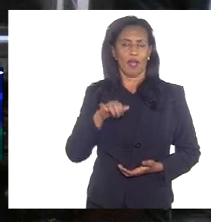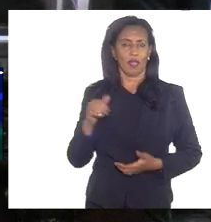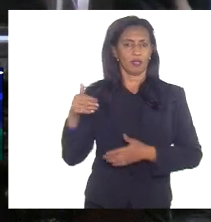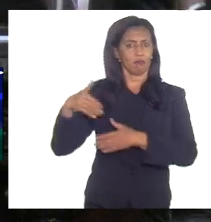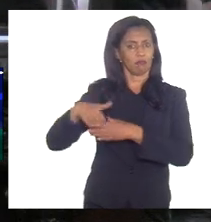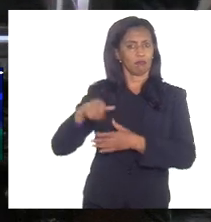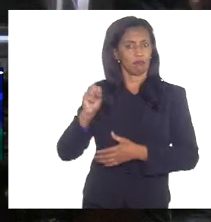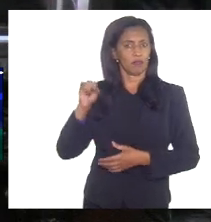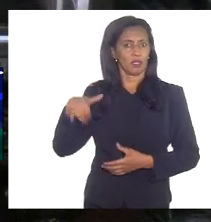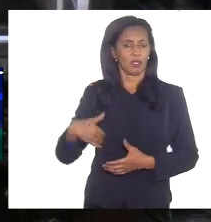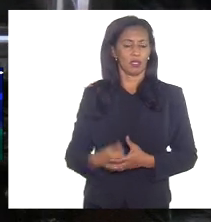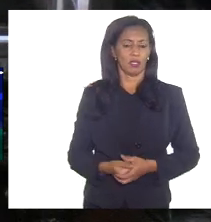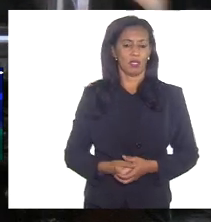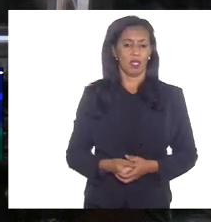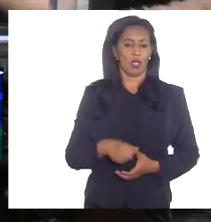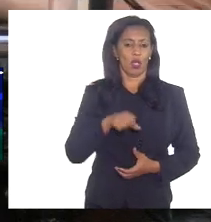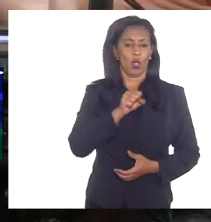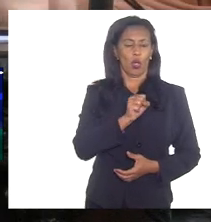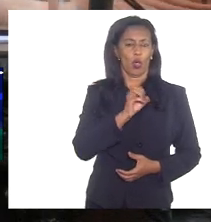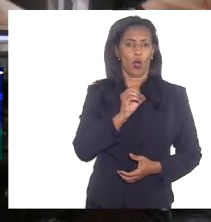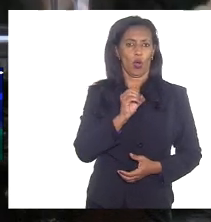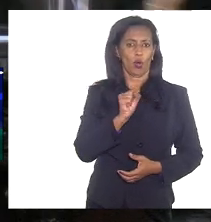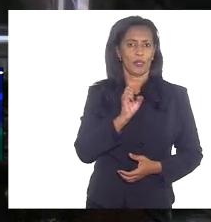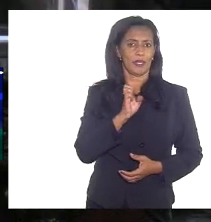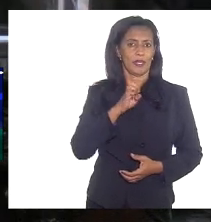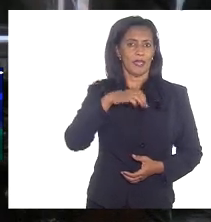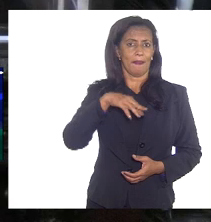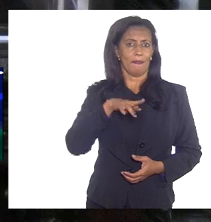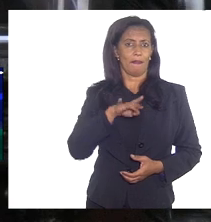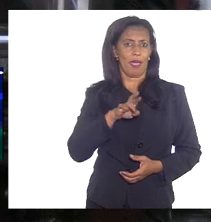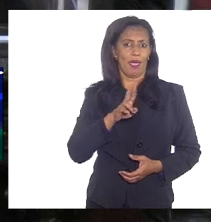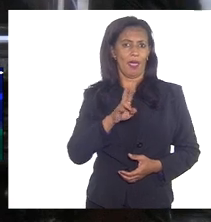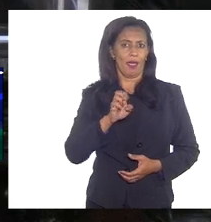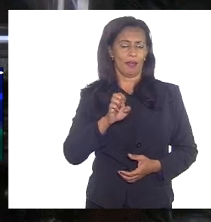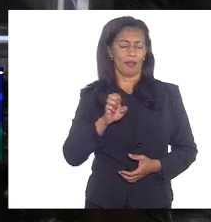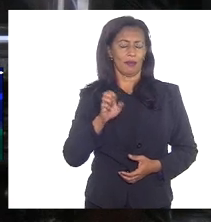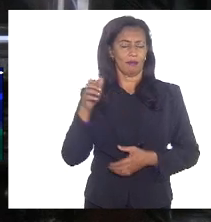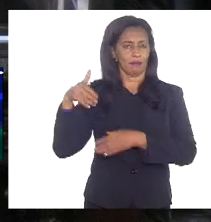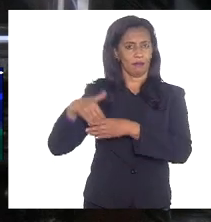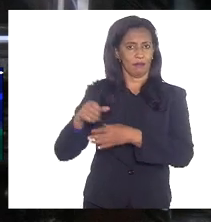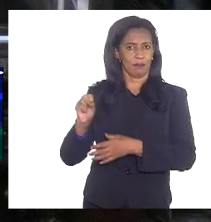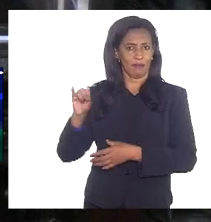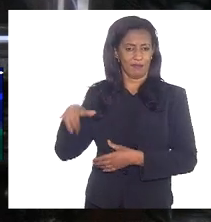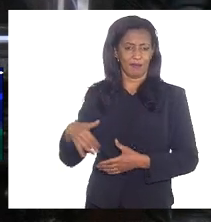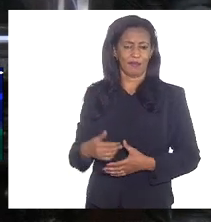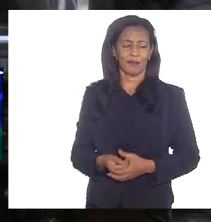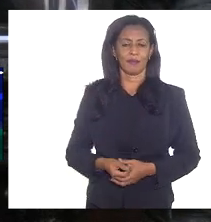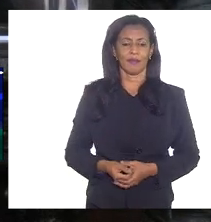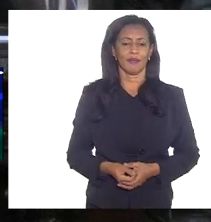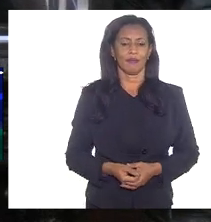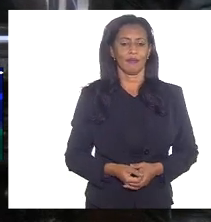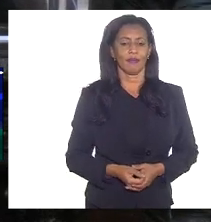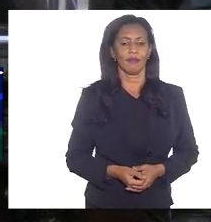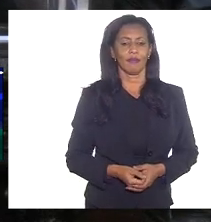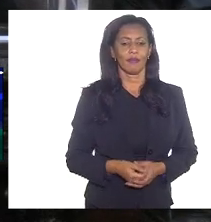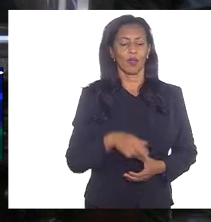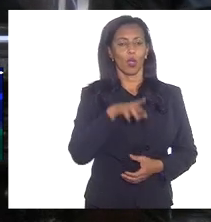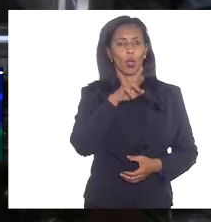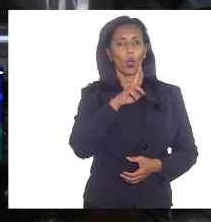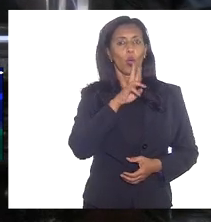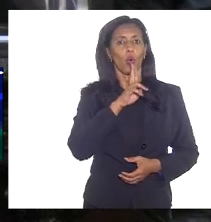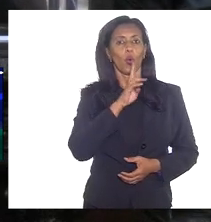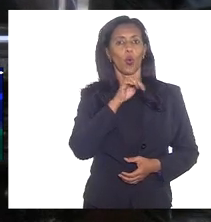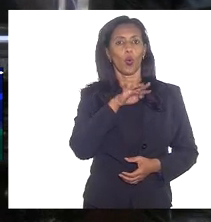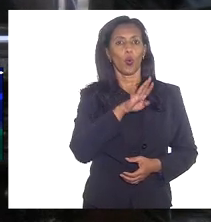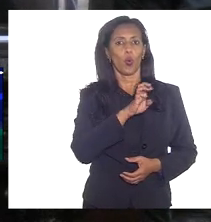grupo. Deputado Rosenberg Reis, votou sim no grupo, em homenagem ao Marcelo Dino. Deputado Rubens